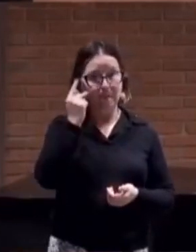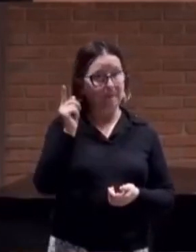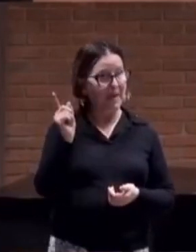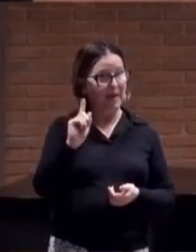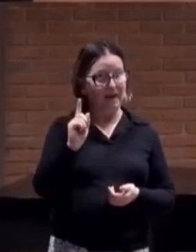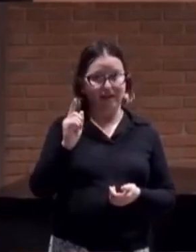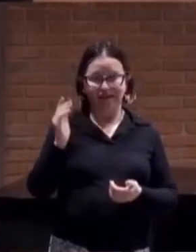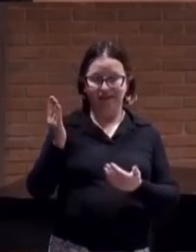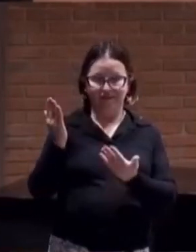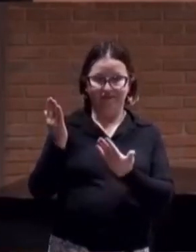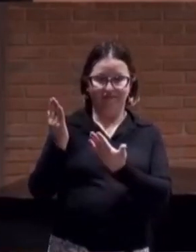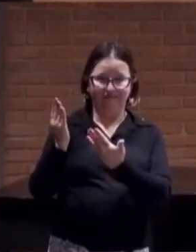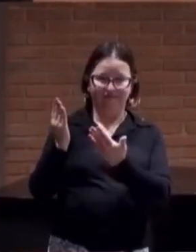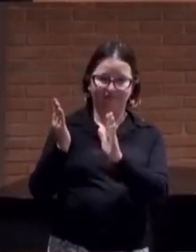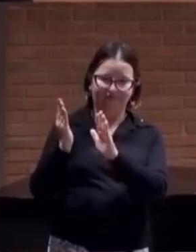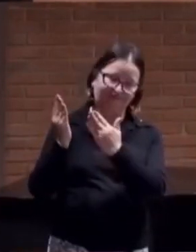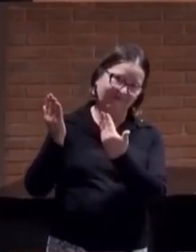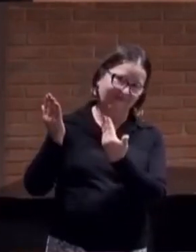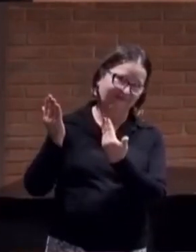vos escandalizeis.